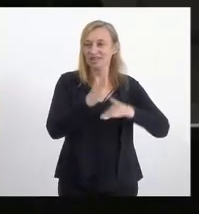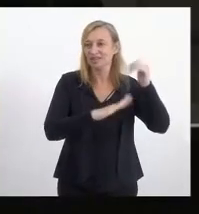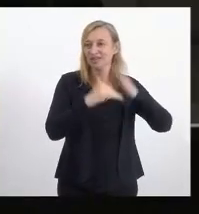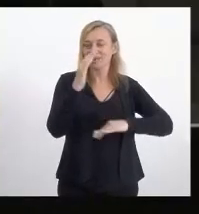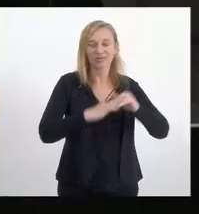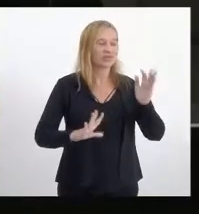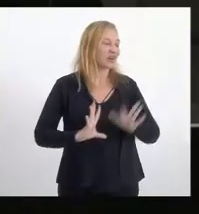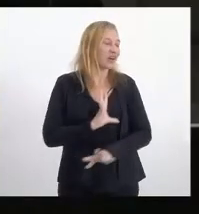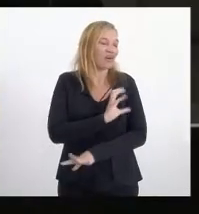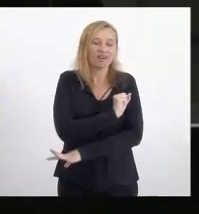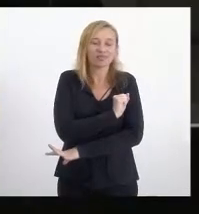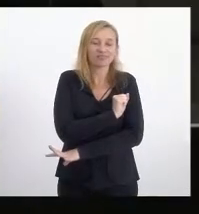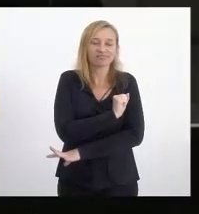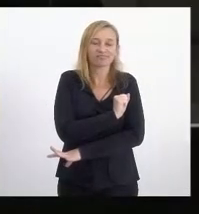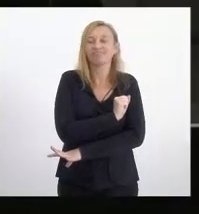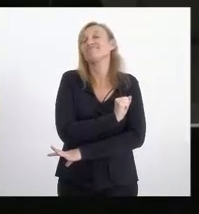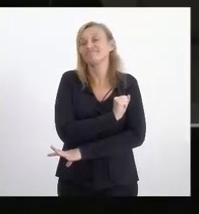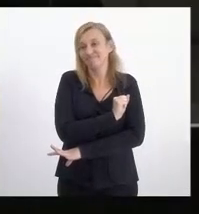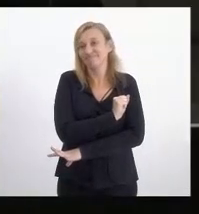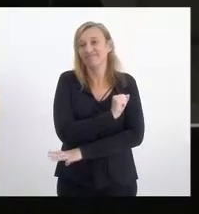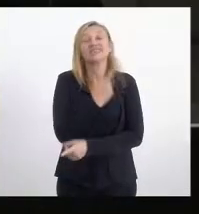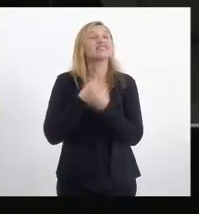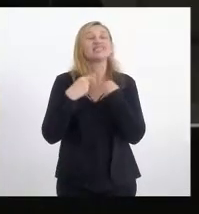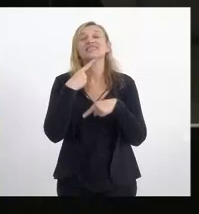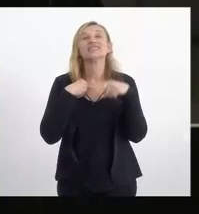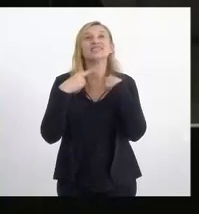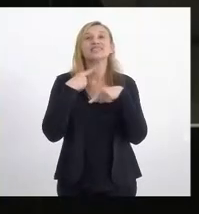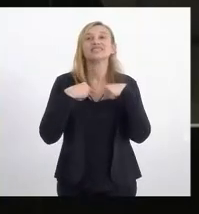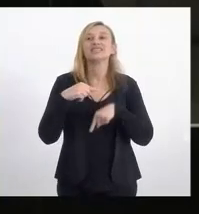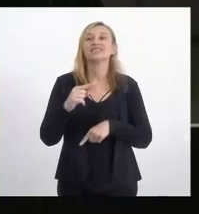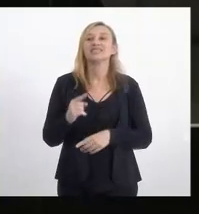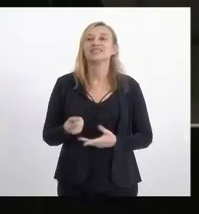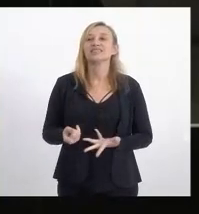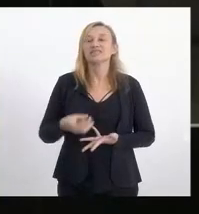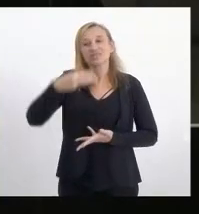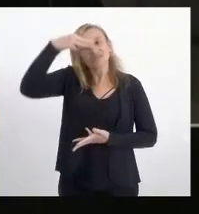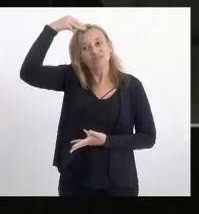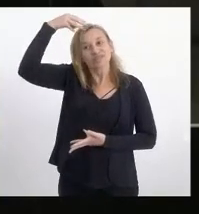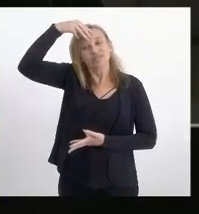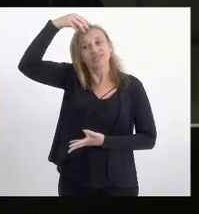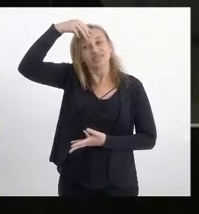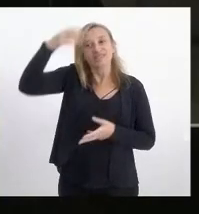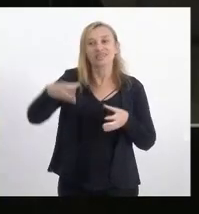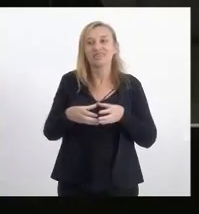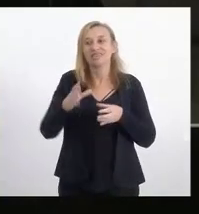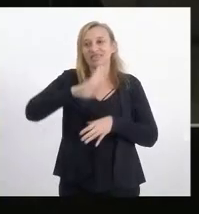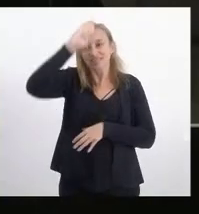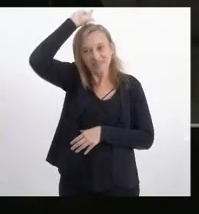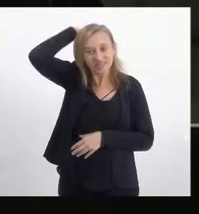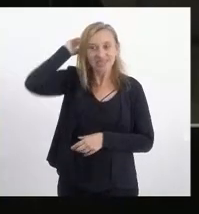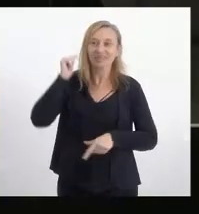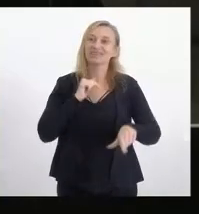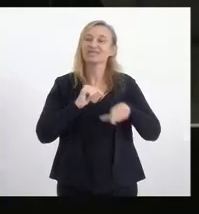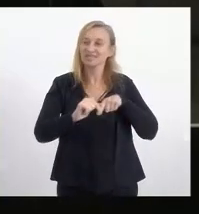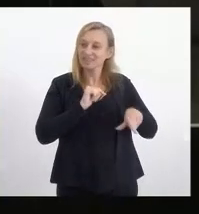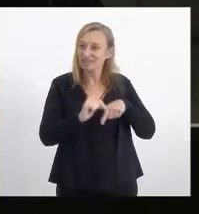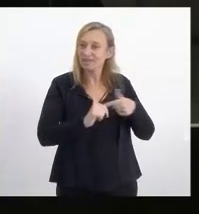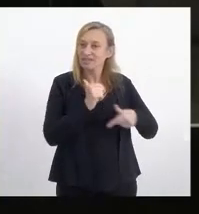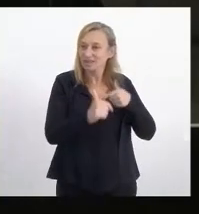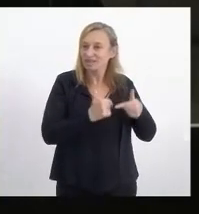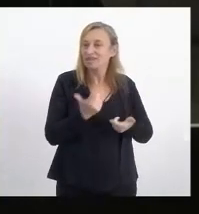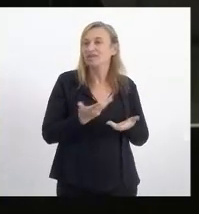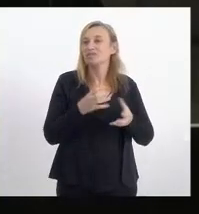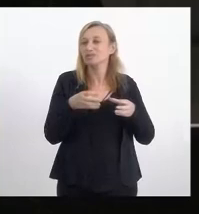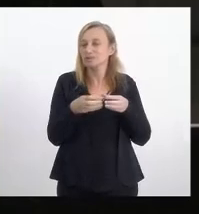que eu amo tanto que eu desejo muito que o sobrinho meu se torne bombeiro e a gente trabalha para que